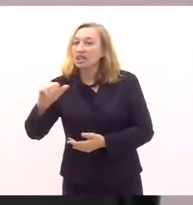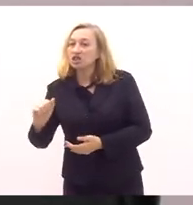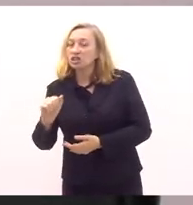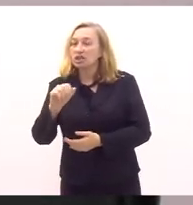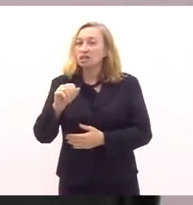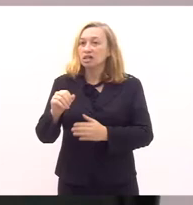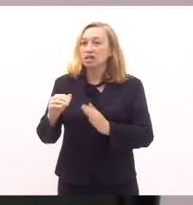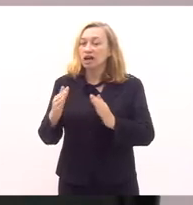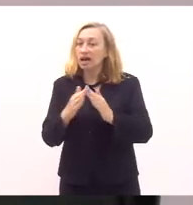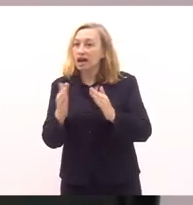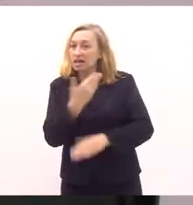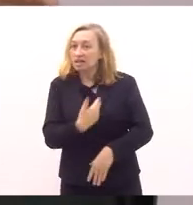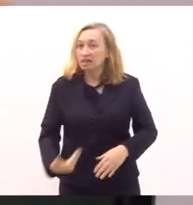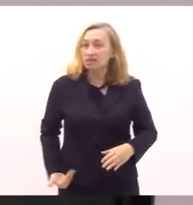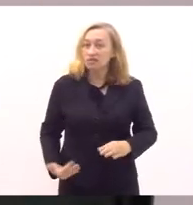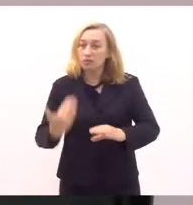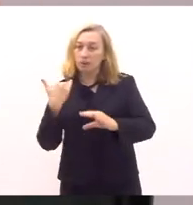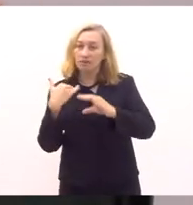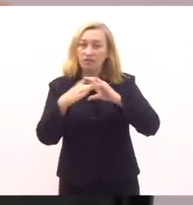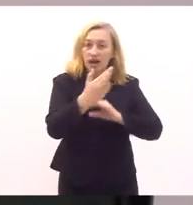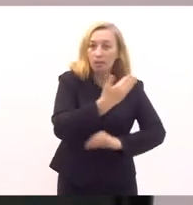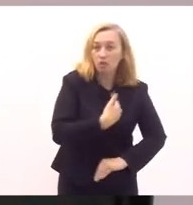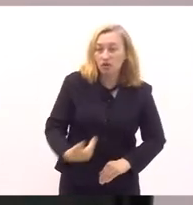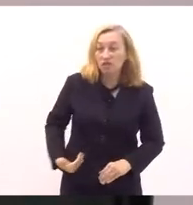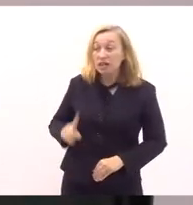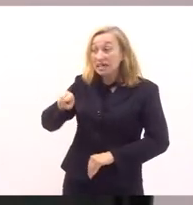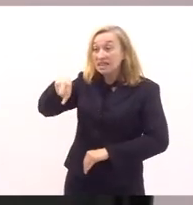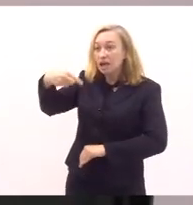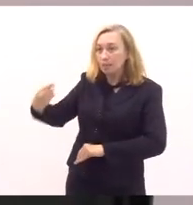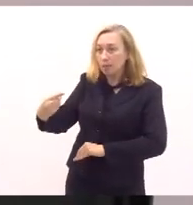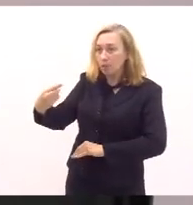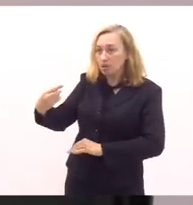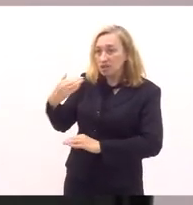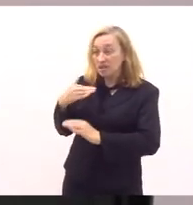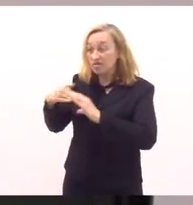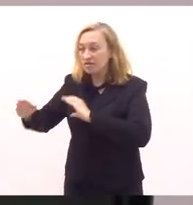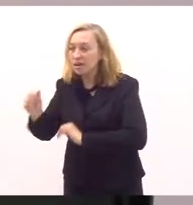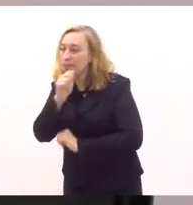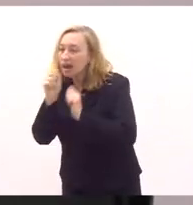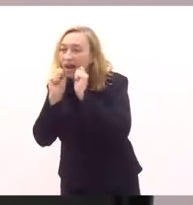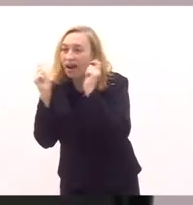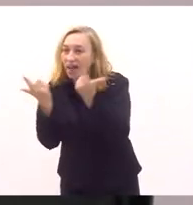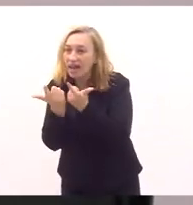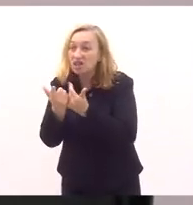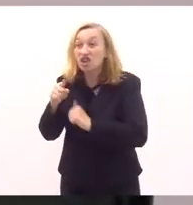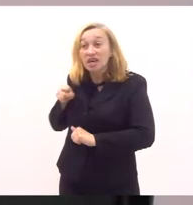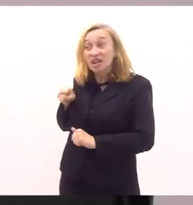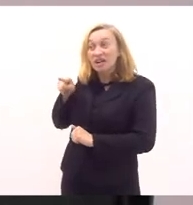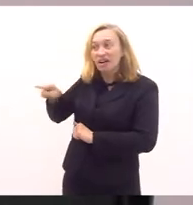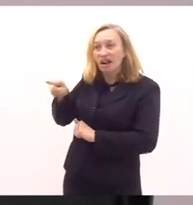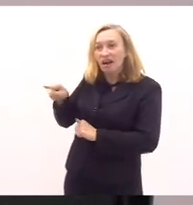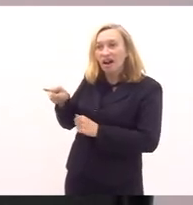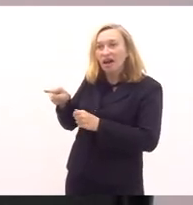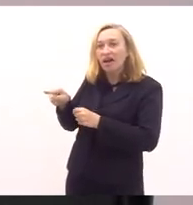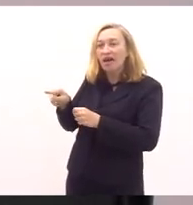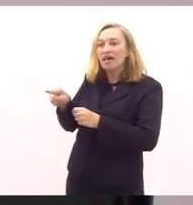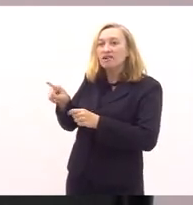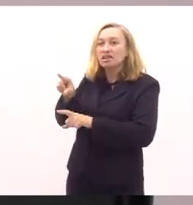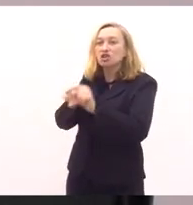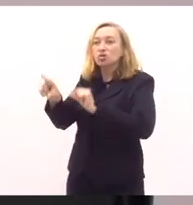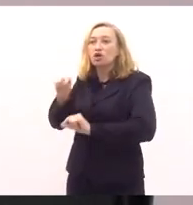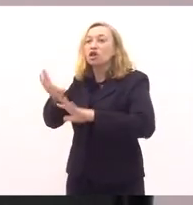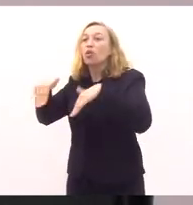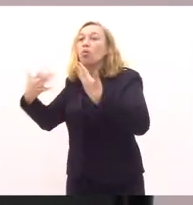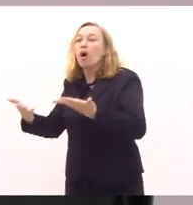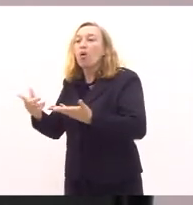ao governador e ele manda para a Alerj. E na Alerj, isso é estabelecido qual vai ser o aumento